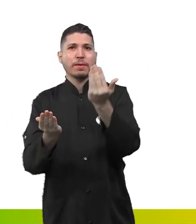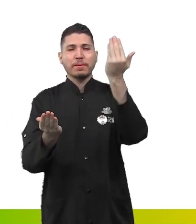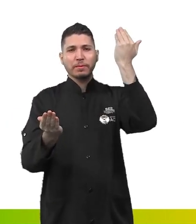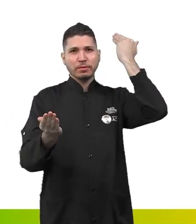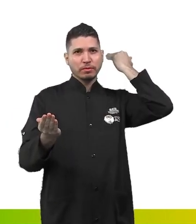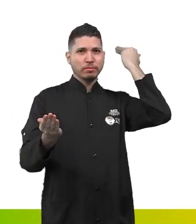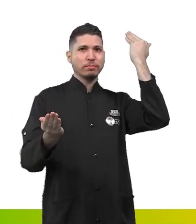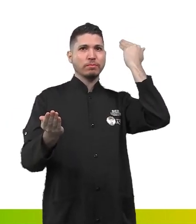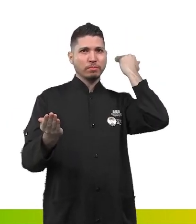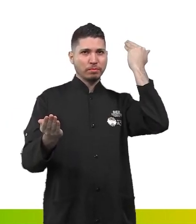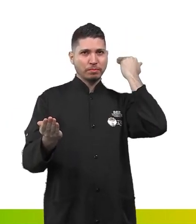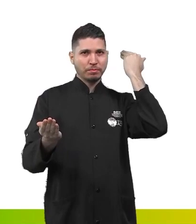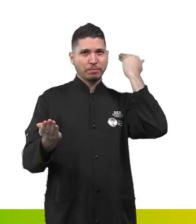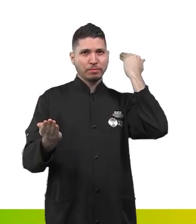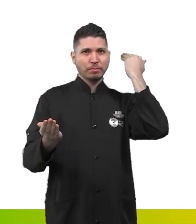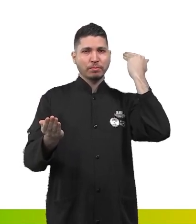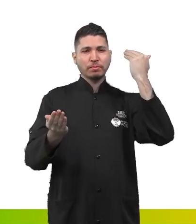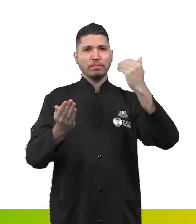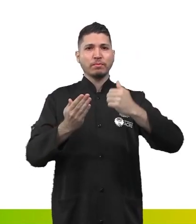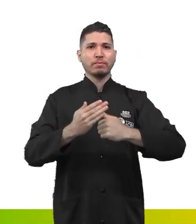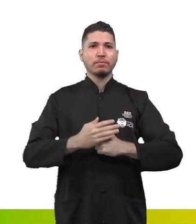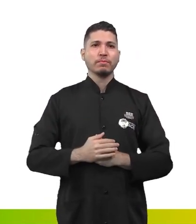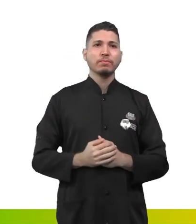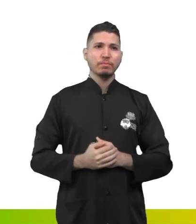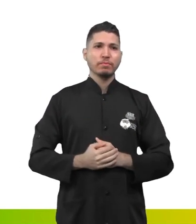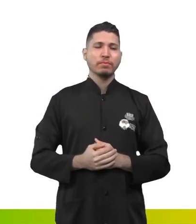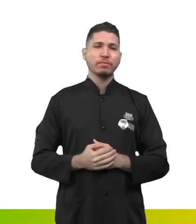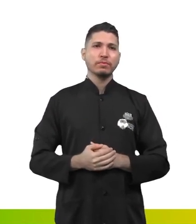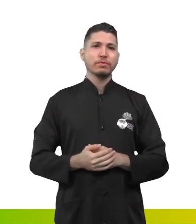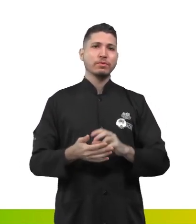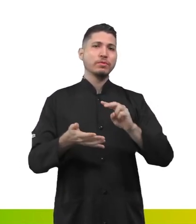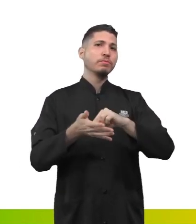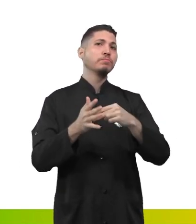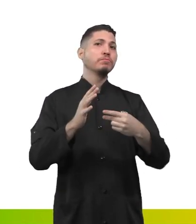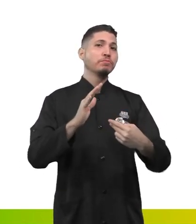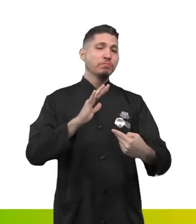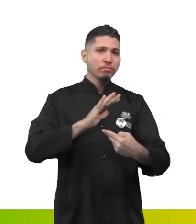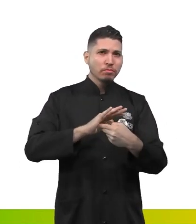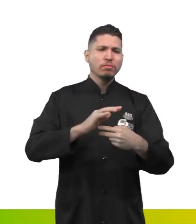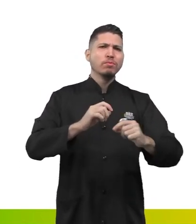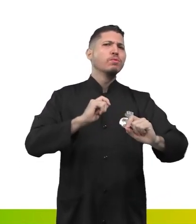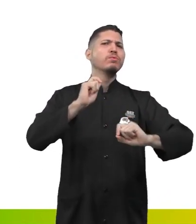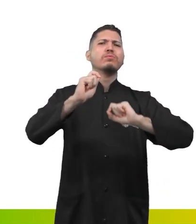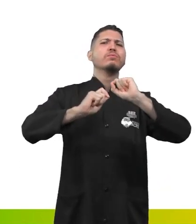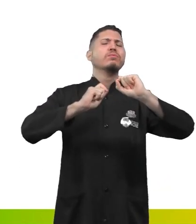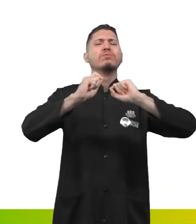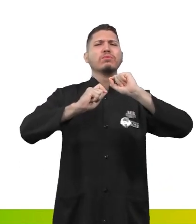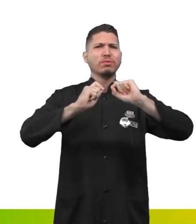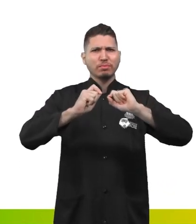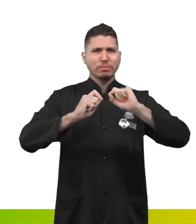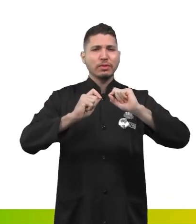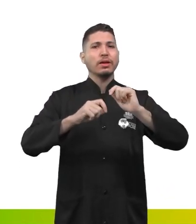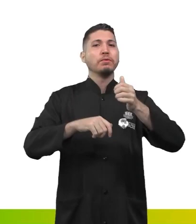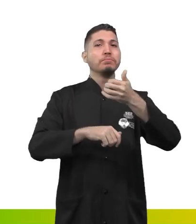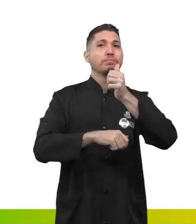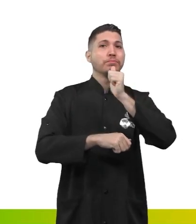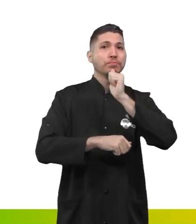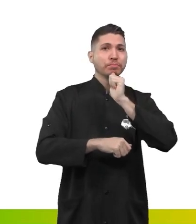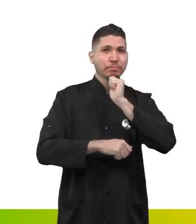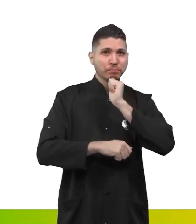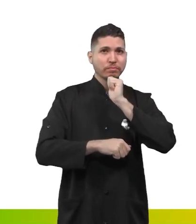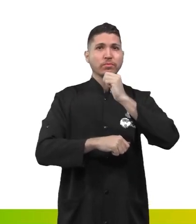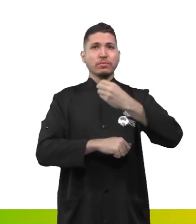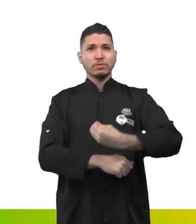nós temos o seguinte. Então, o filósofo Peter Albert David Senge ainda é vivo, está entre